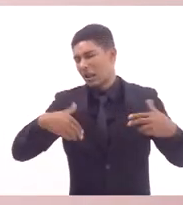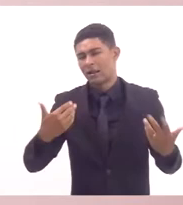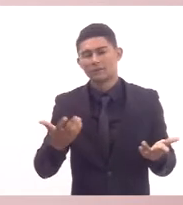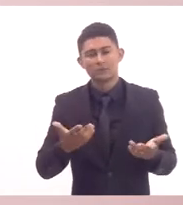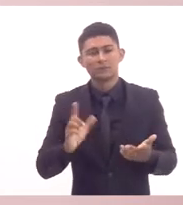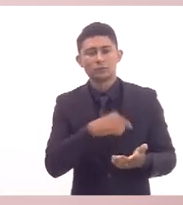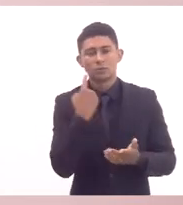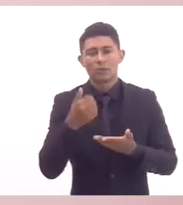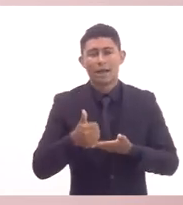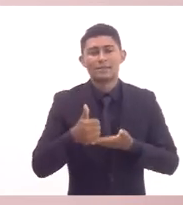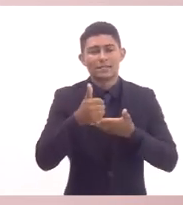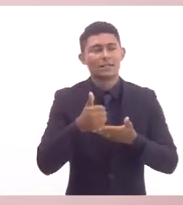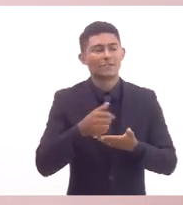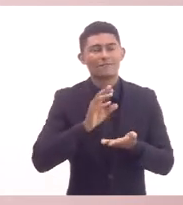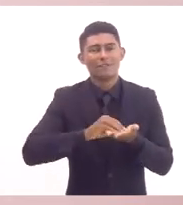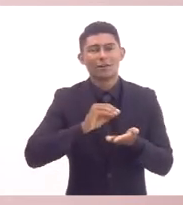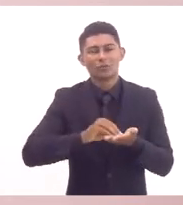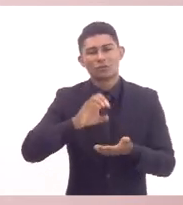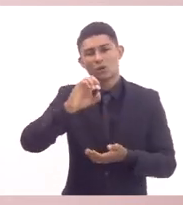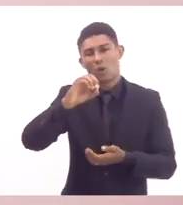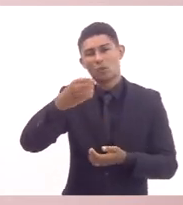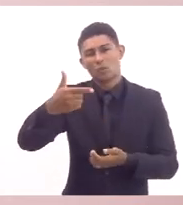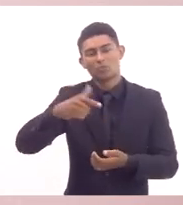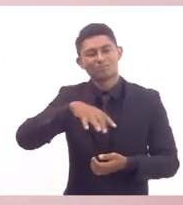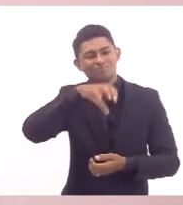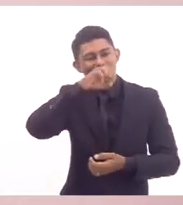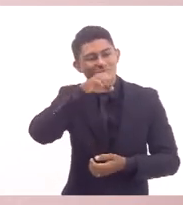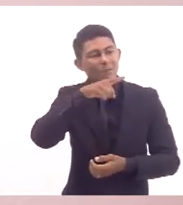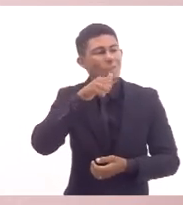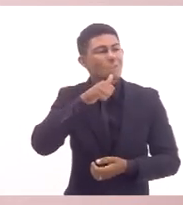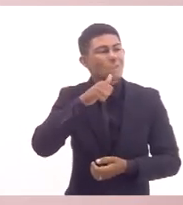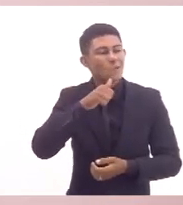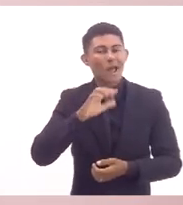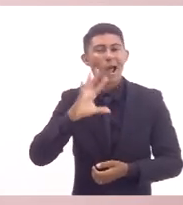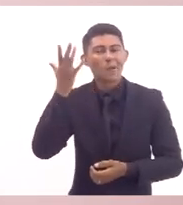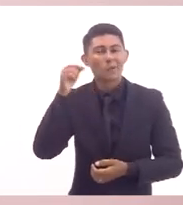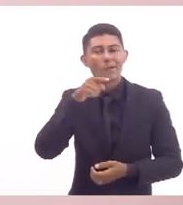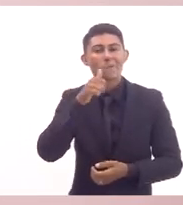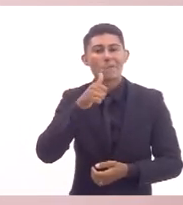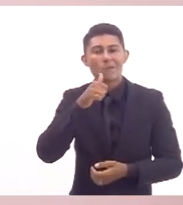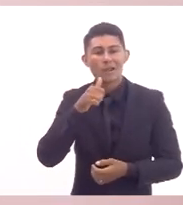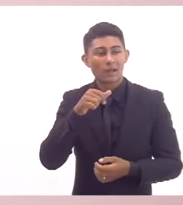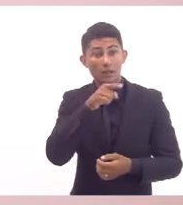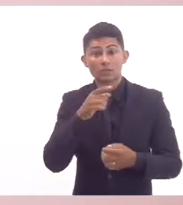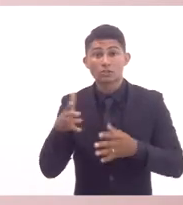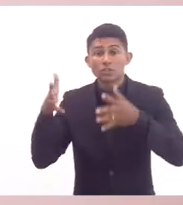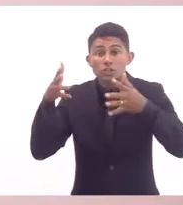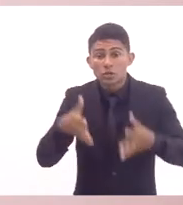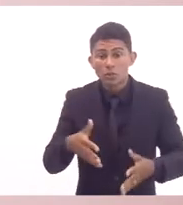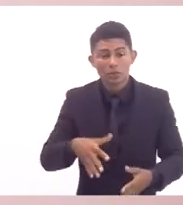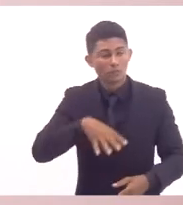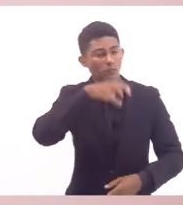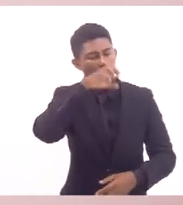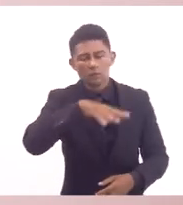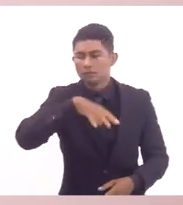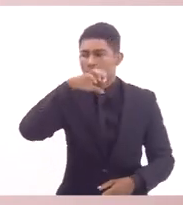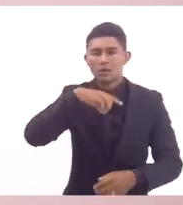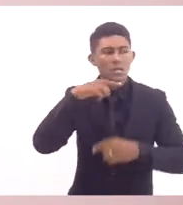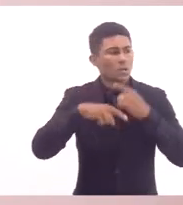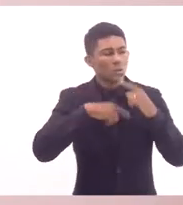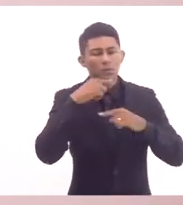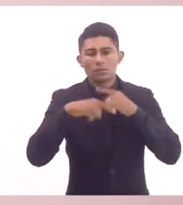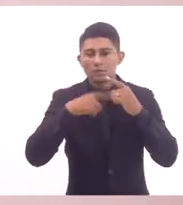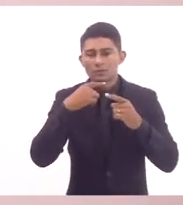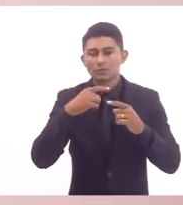assistência faltou oxigênio ninguém sabia o que fazer a mulher chegou gás piando como a gente diz mas antes